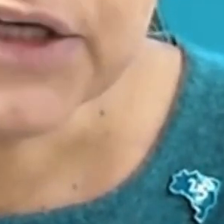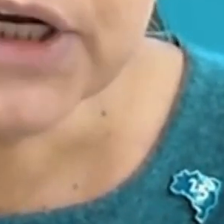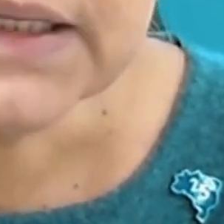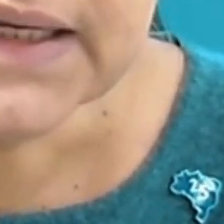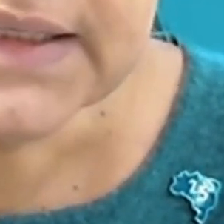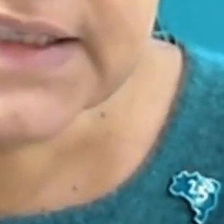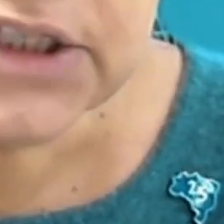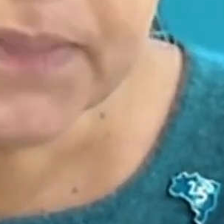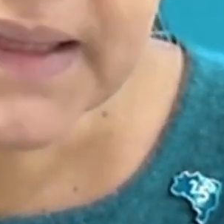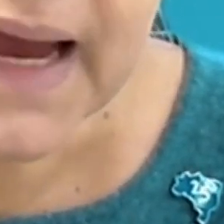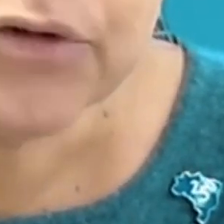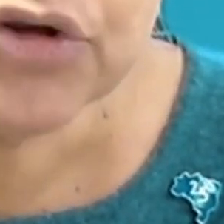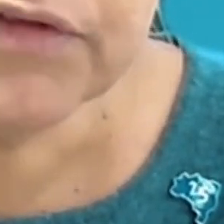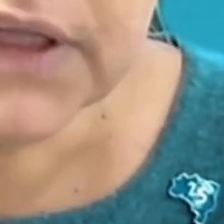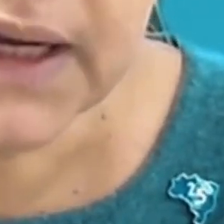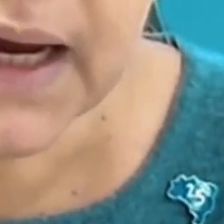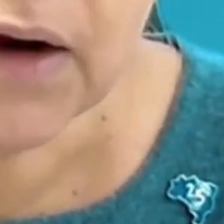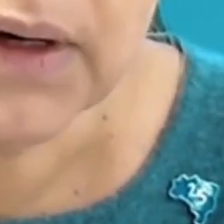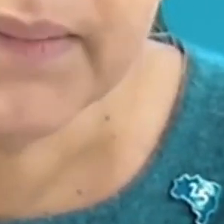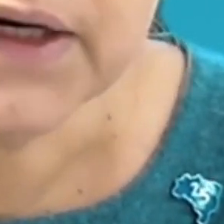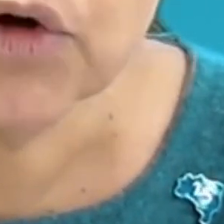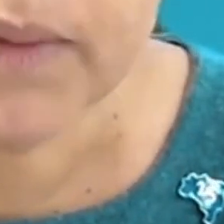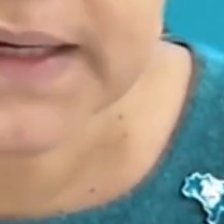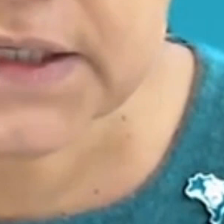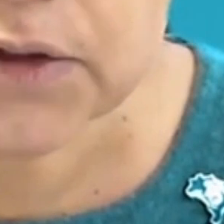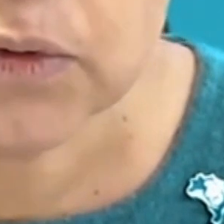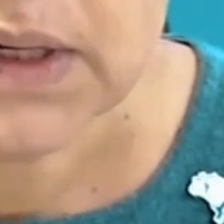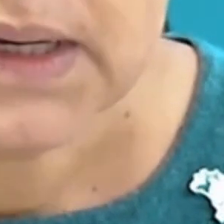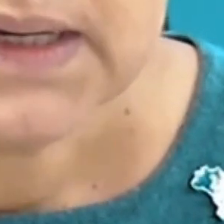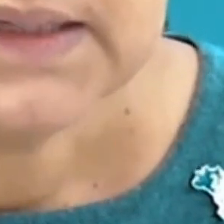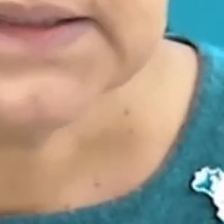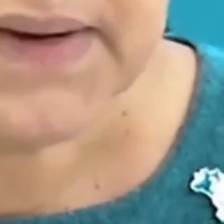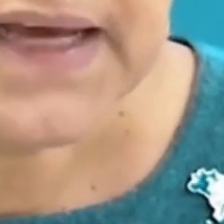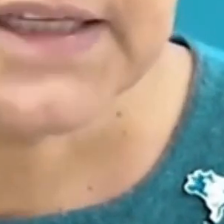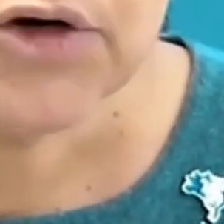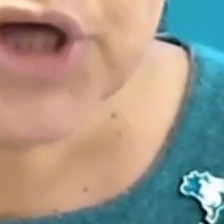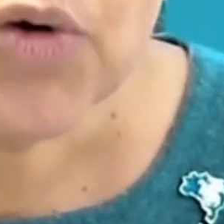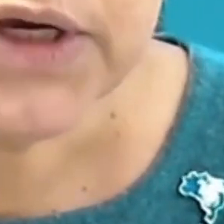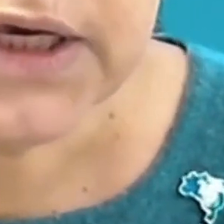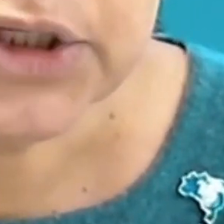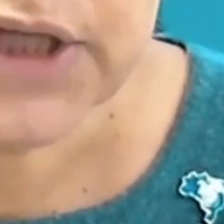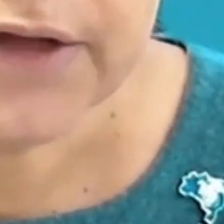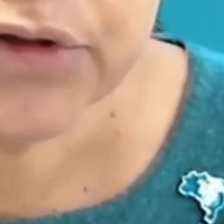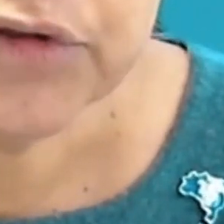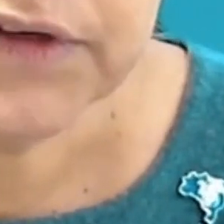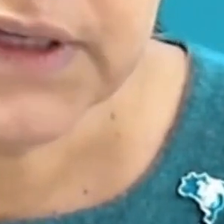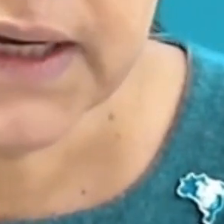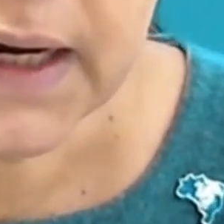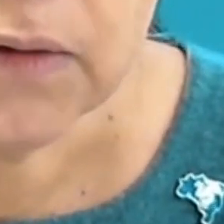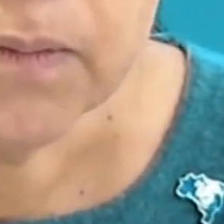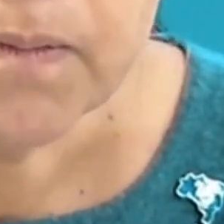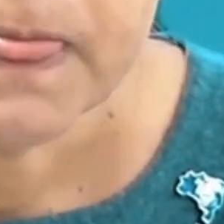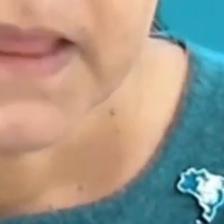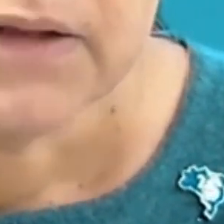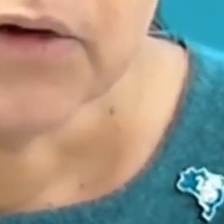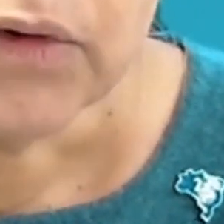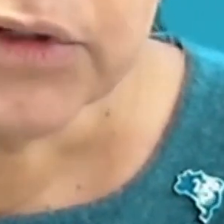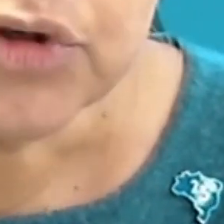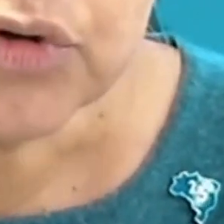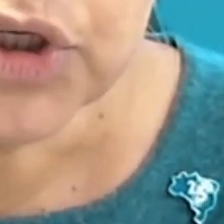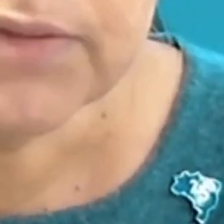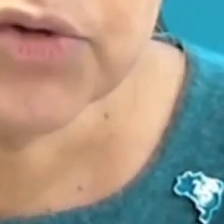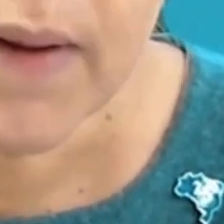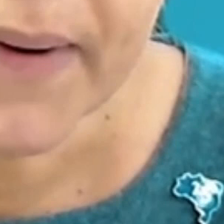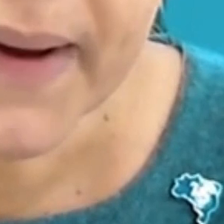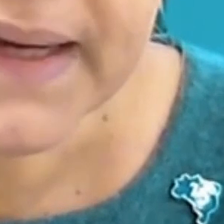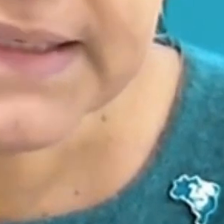olhar também as diretrizes para dados de vida real, lembrando que o Brasil estabeleceu já um guia de dados de vida real. Então,